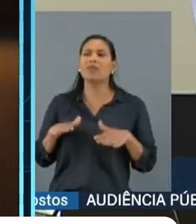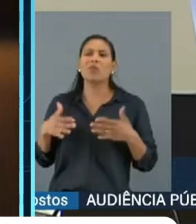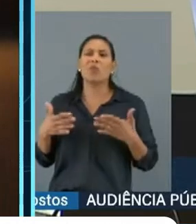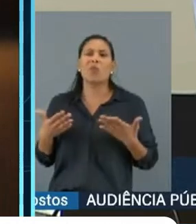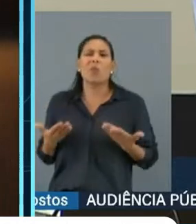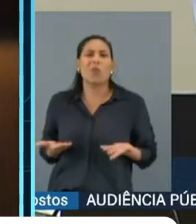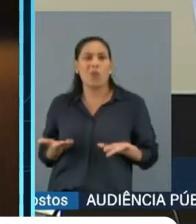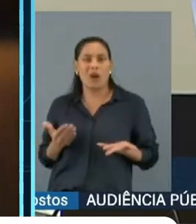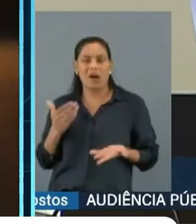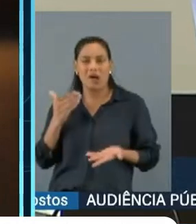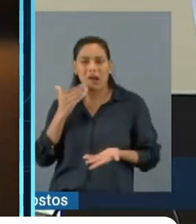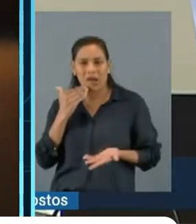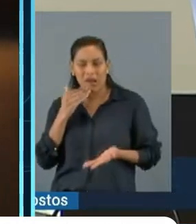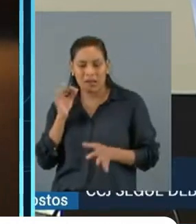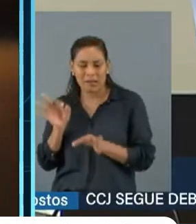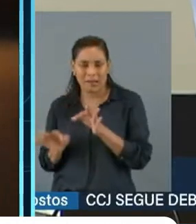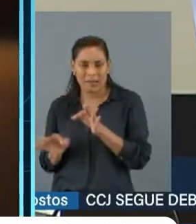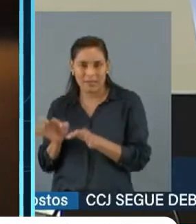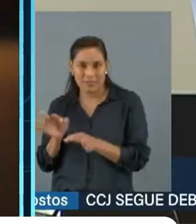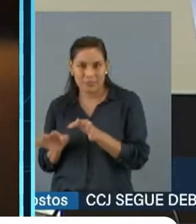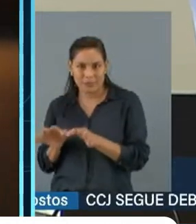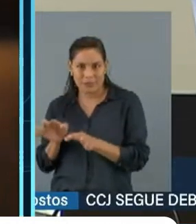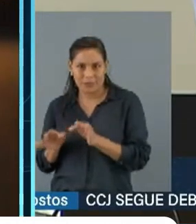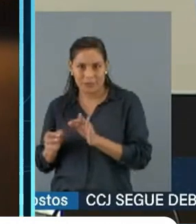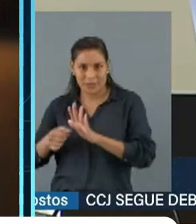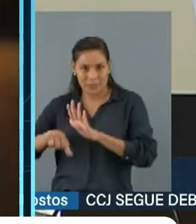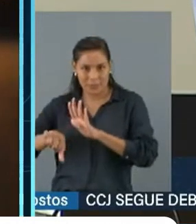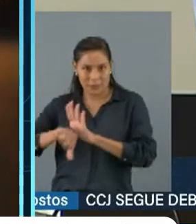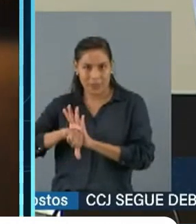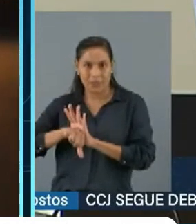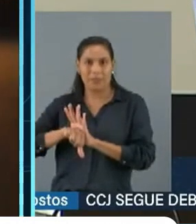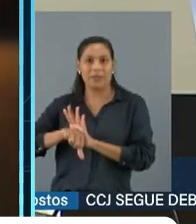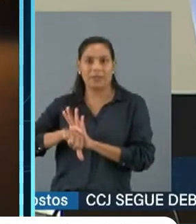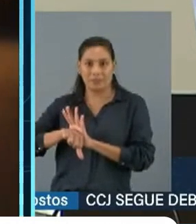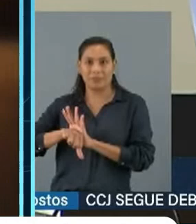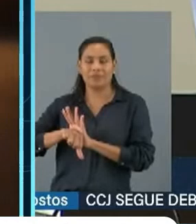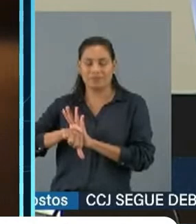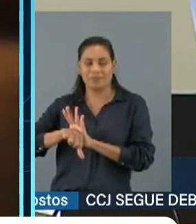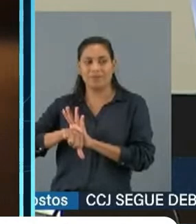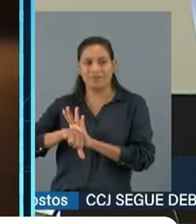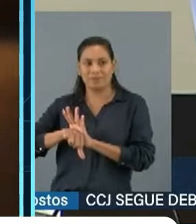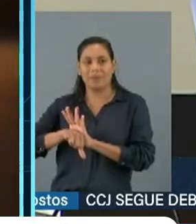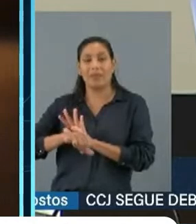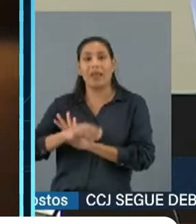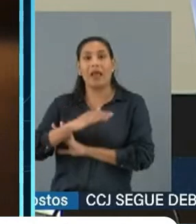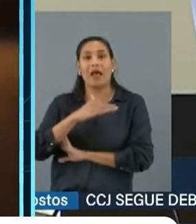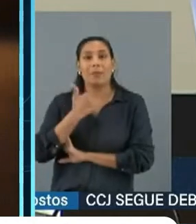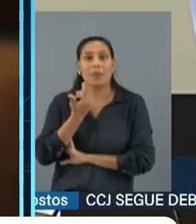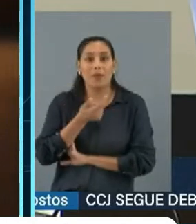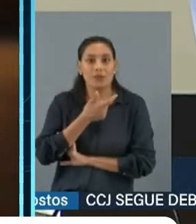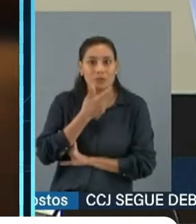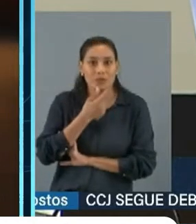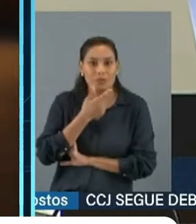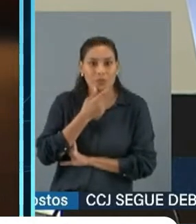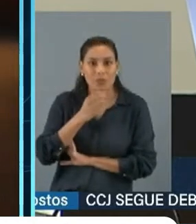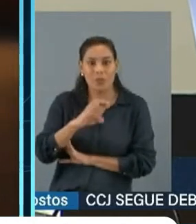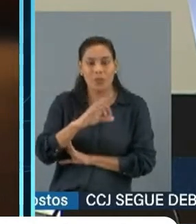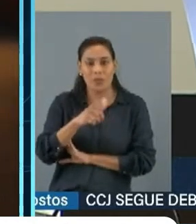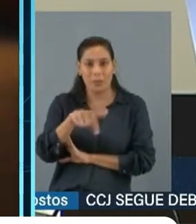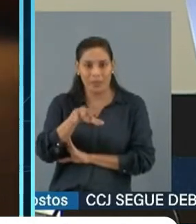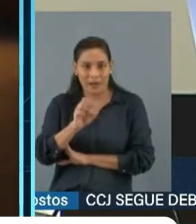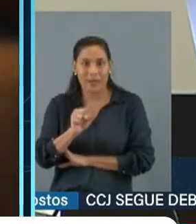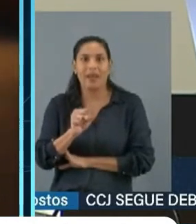acovardado e a população tem entendido isso e começado a pressionar de forma ordeira, pacífica, respeitosa, mas precisa ser